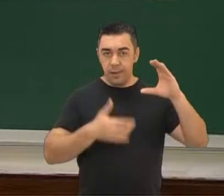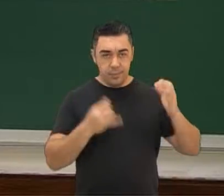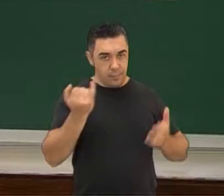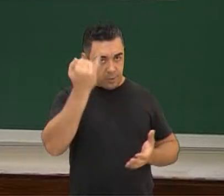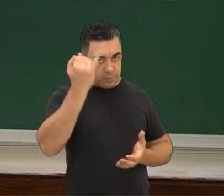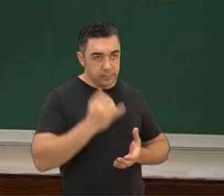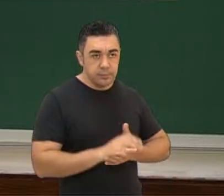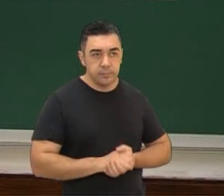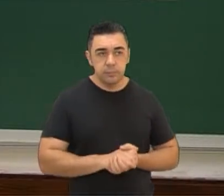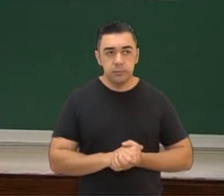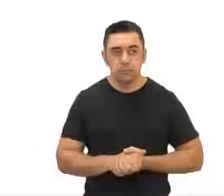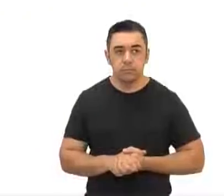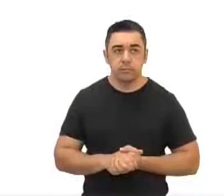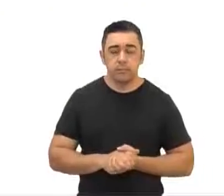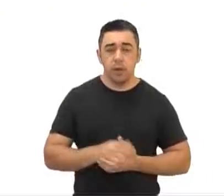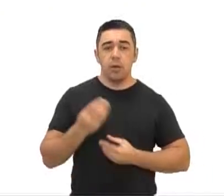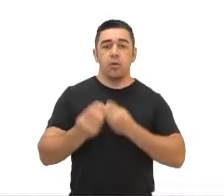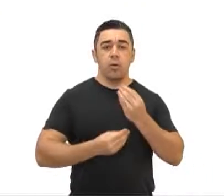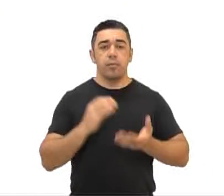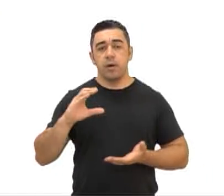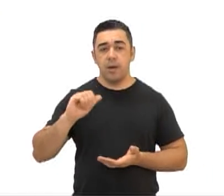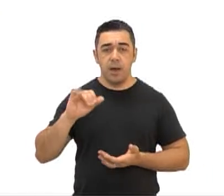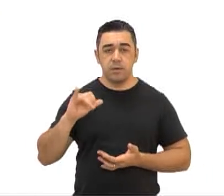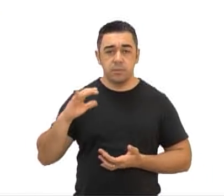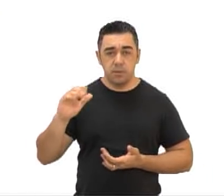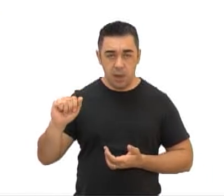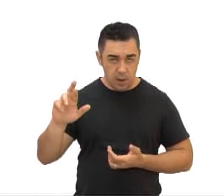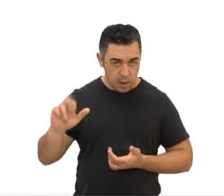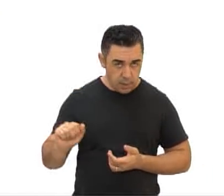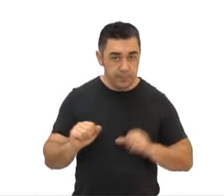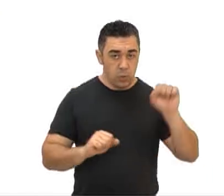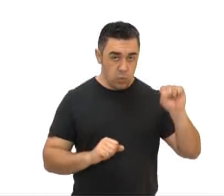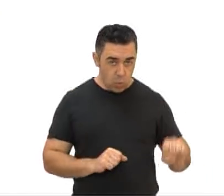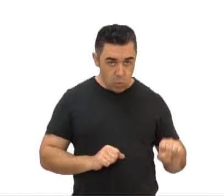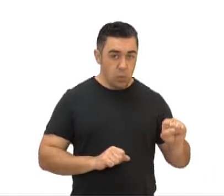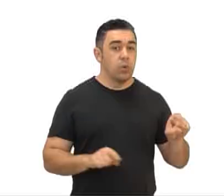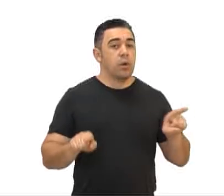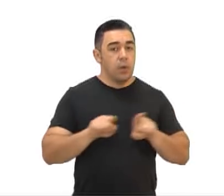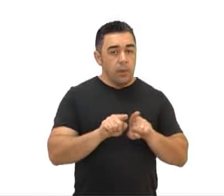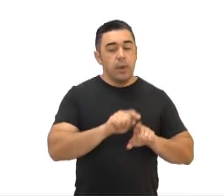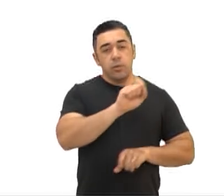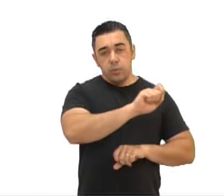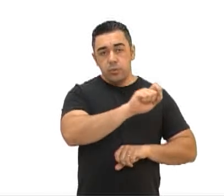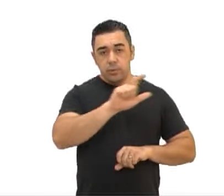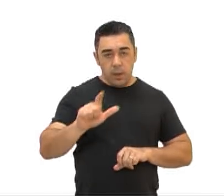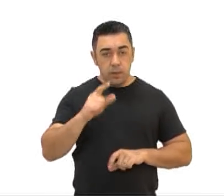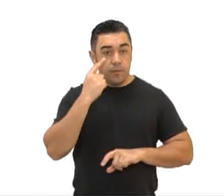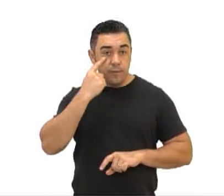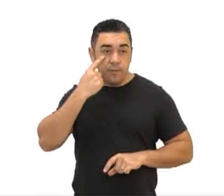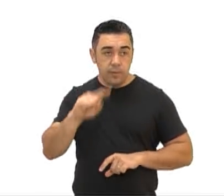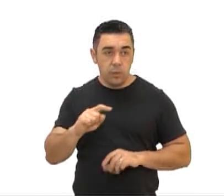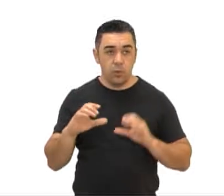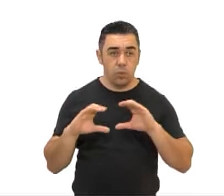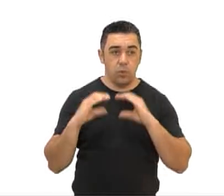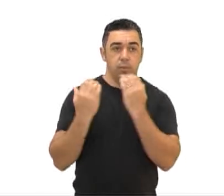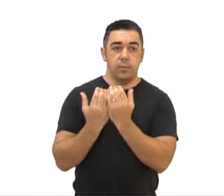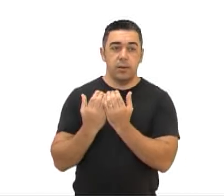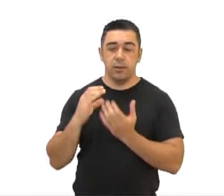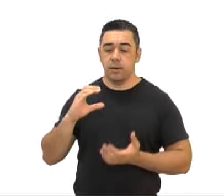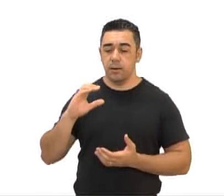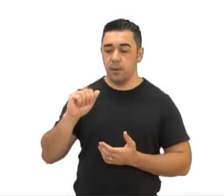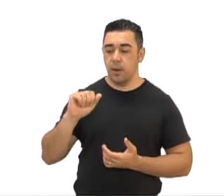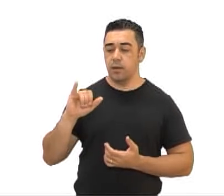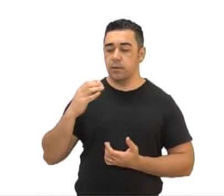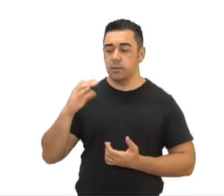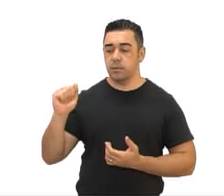ali. Modo de vida caiçara, tanto no sul quanto no sudeste, a gente viu ali as comunidades